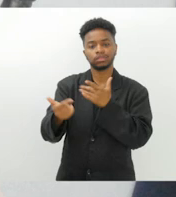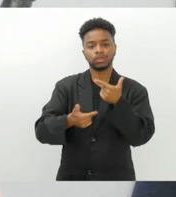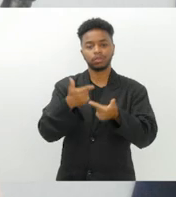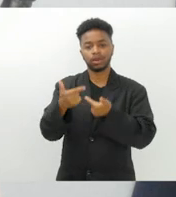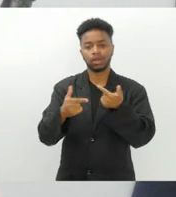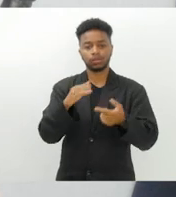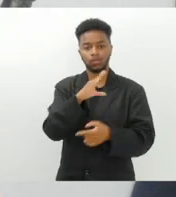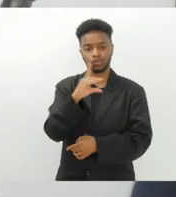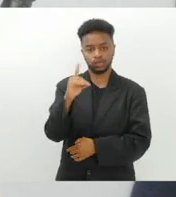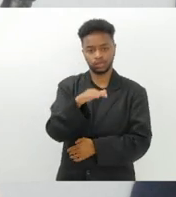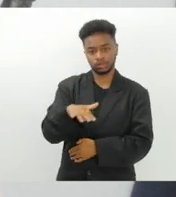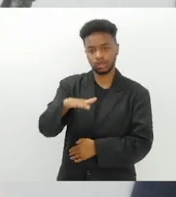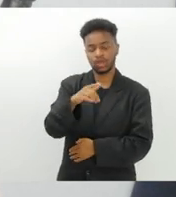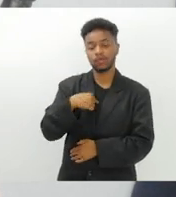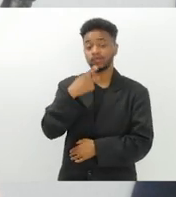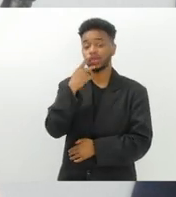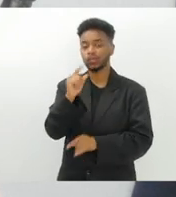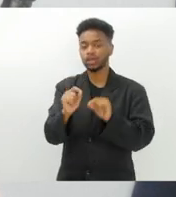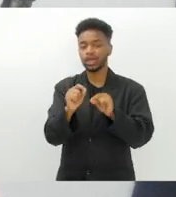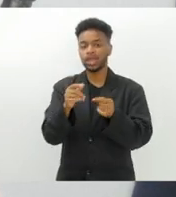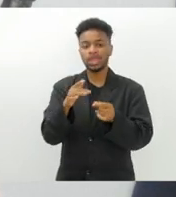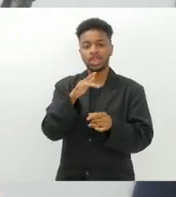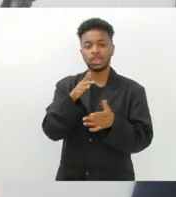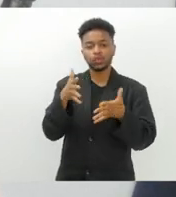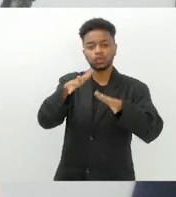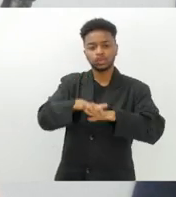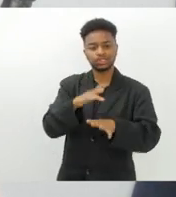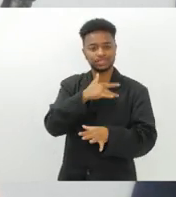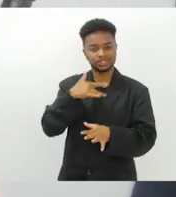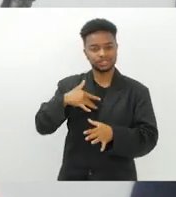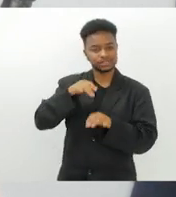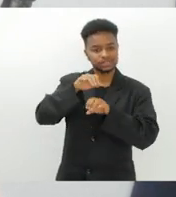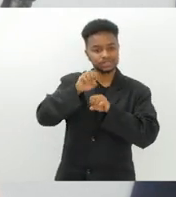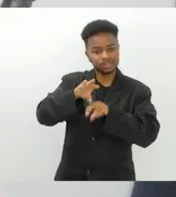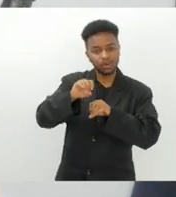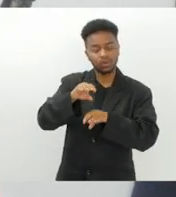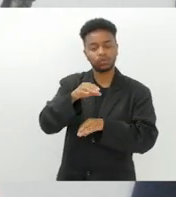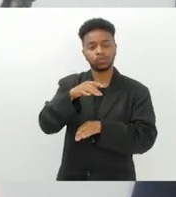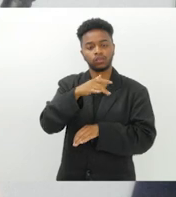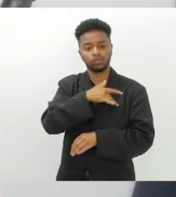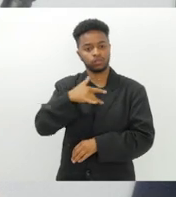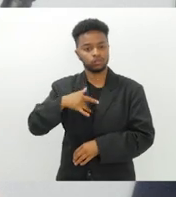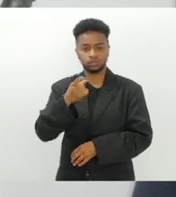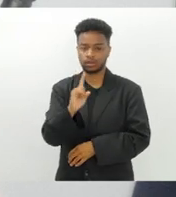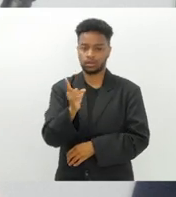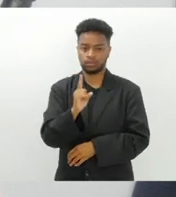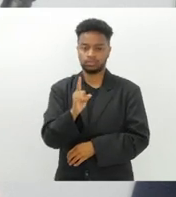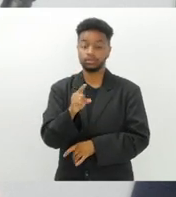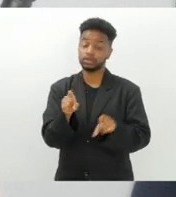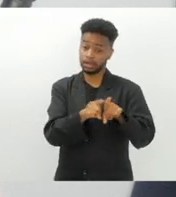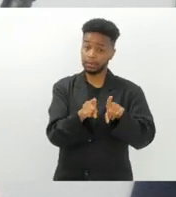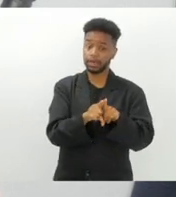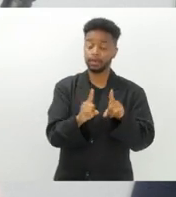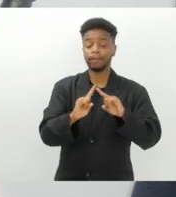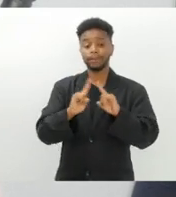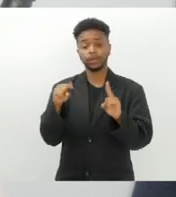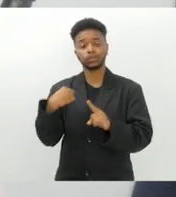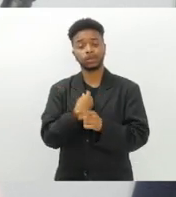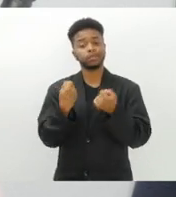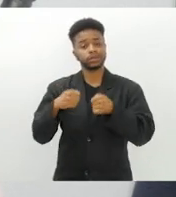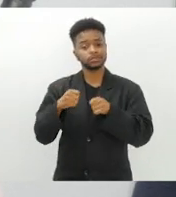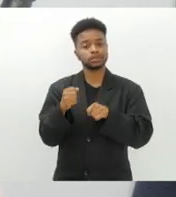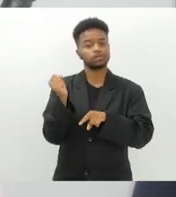seguinte: inclusão não é só saúde, não é educação, é também. Mas a gente precisa ocupar os